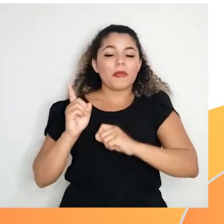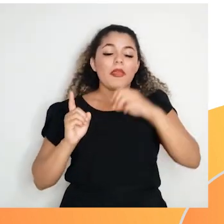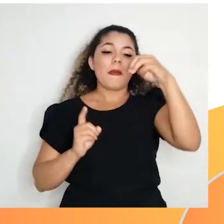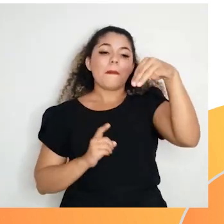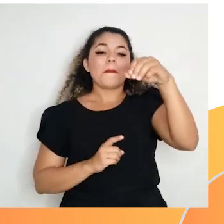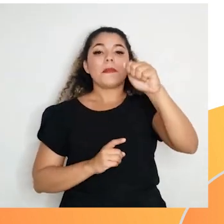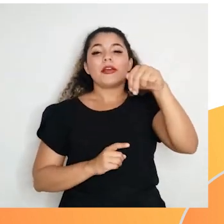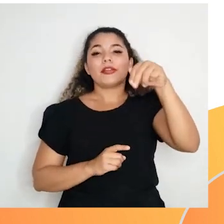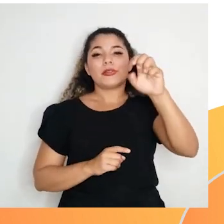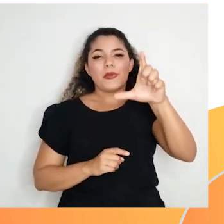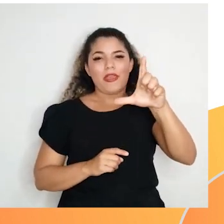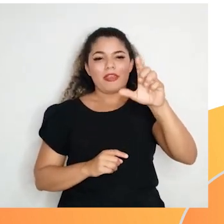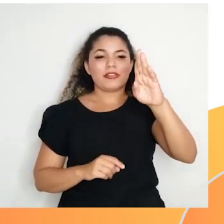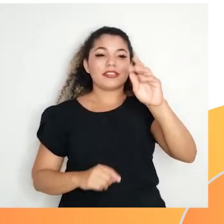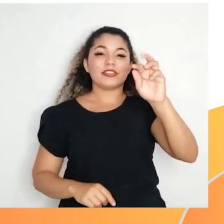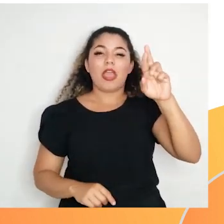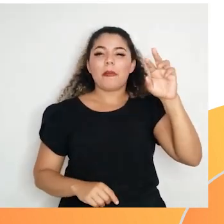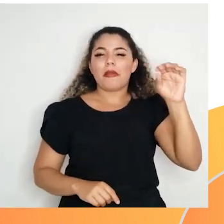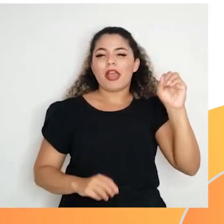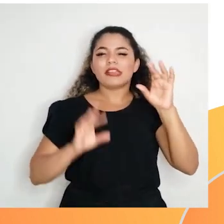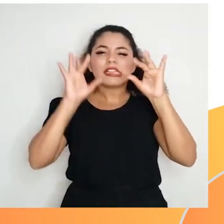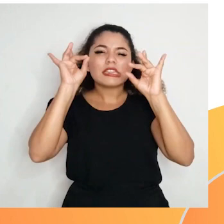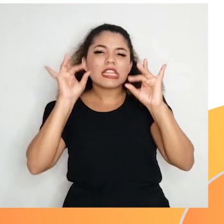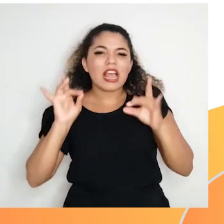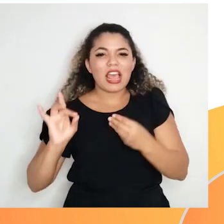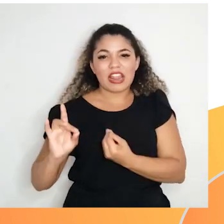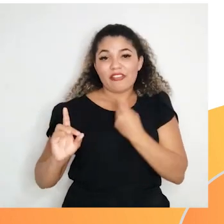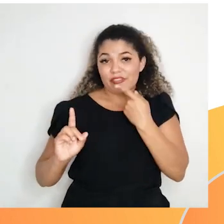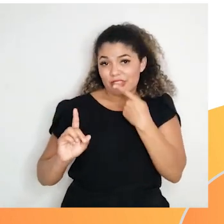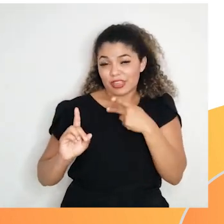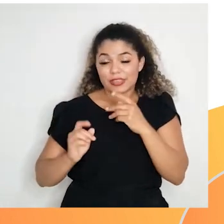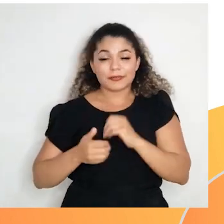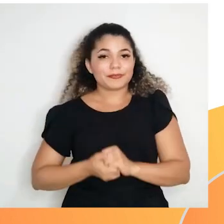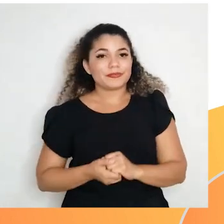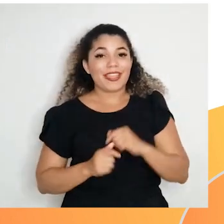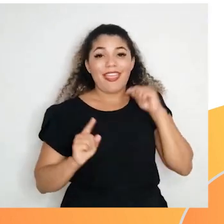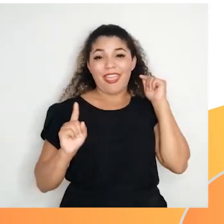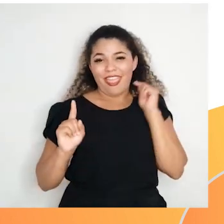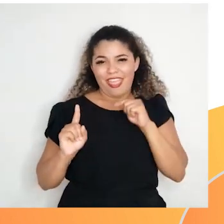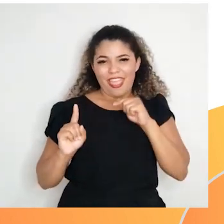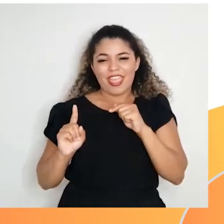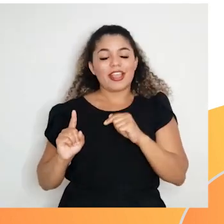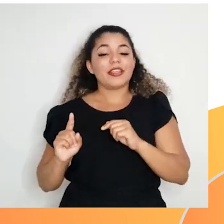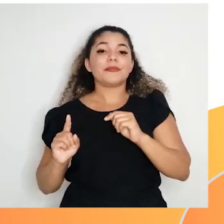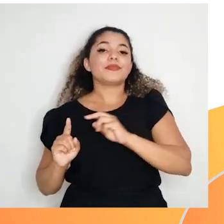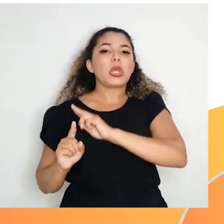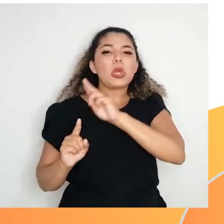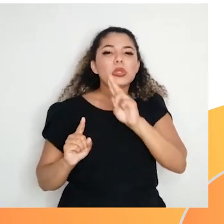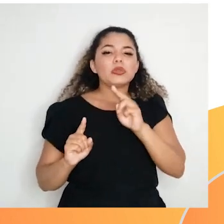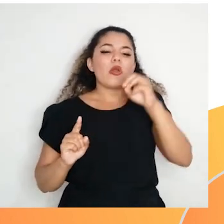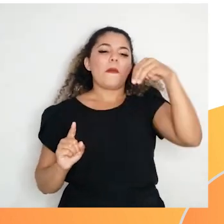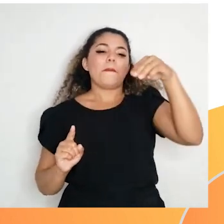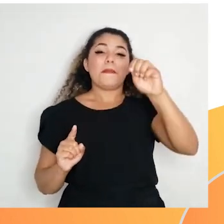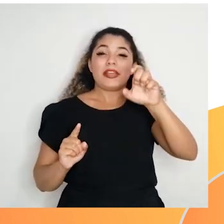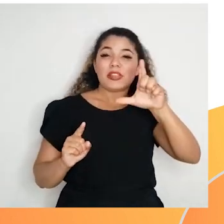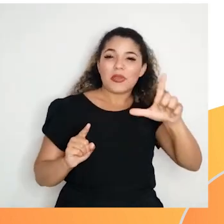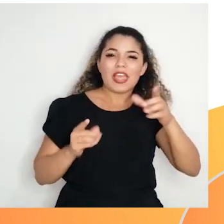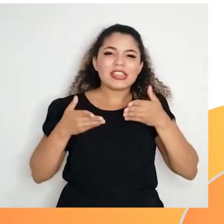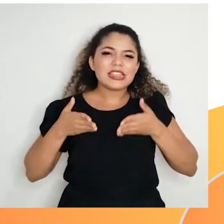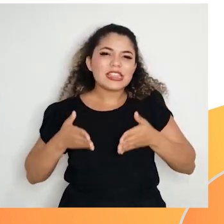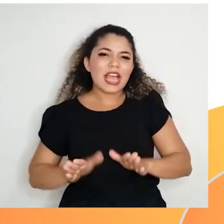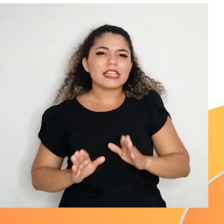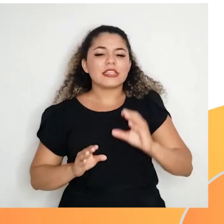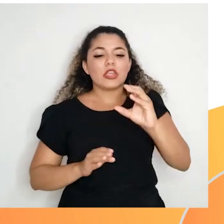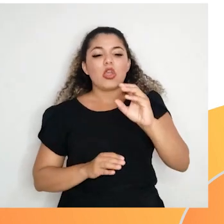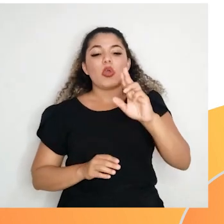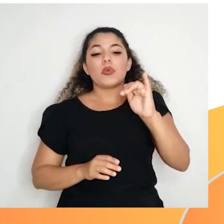a biografia do autor. Manuel de Barros, Manuel Venceslau Leite Barros, nasceu